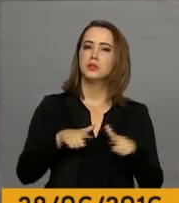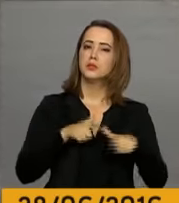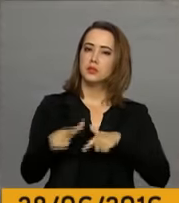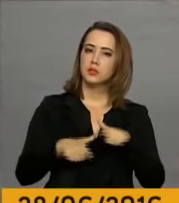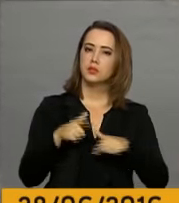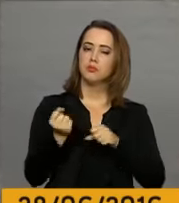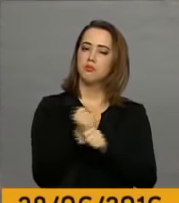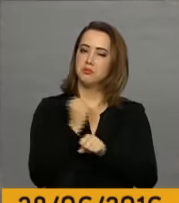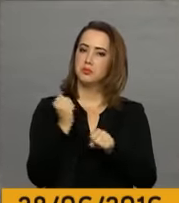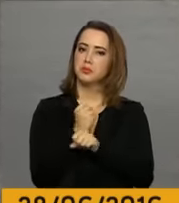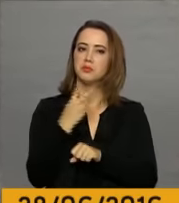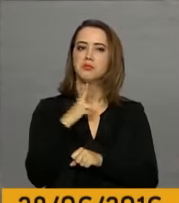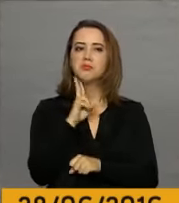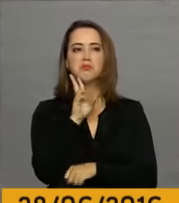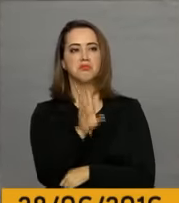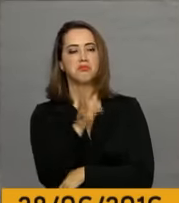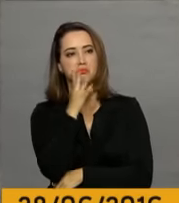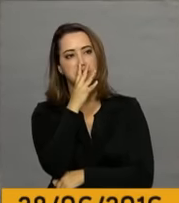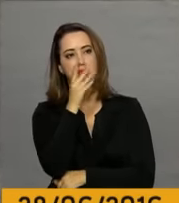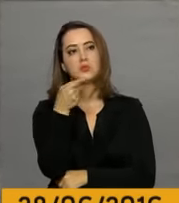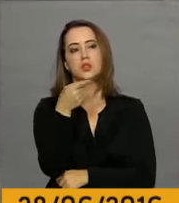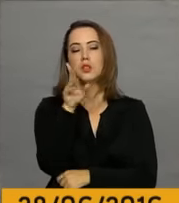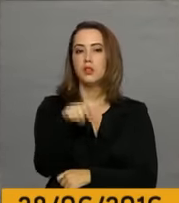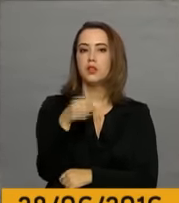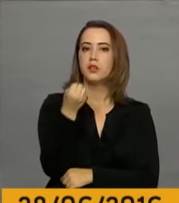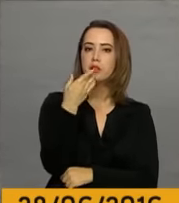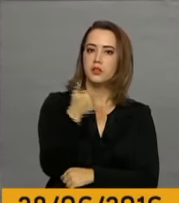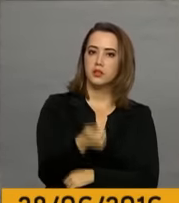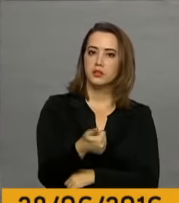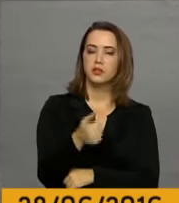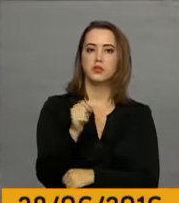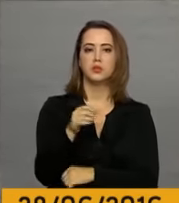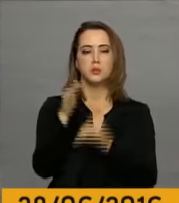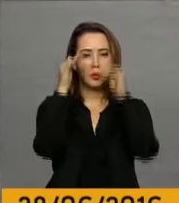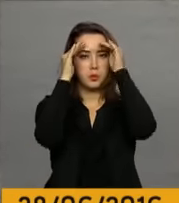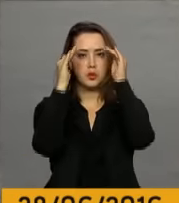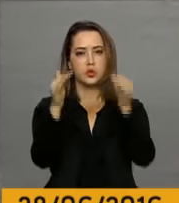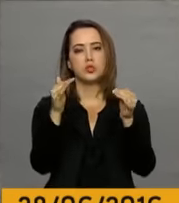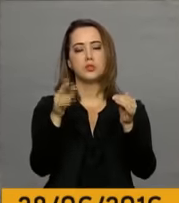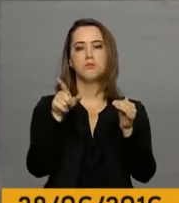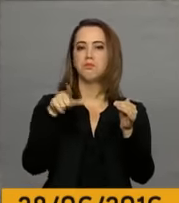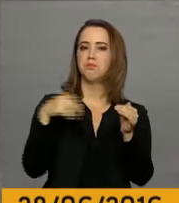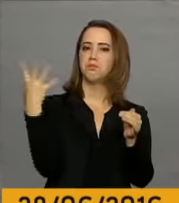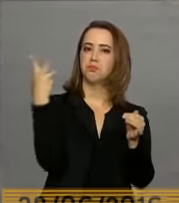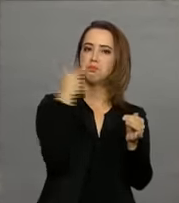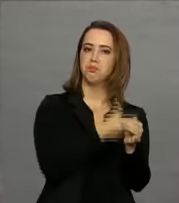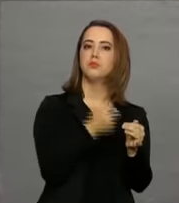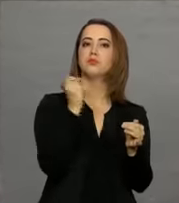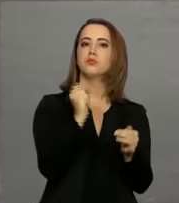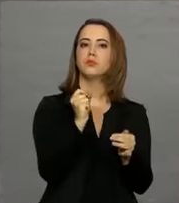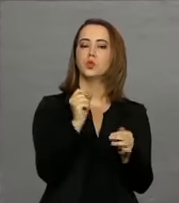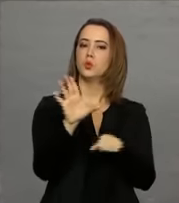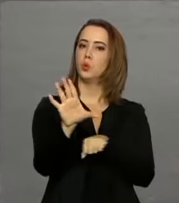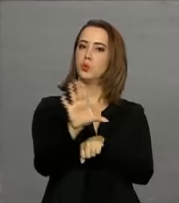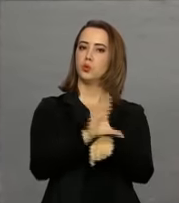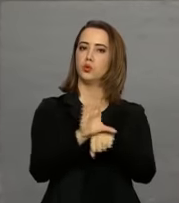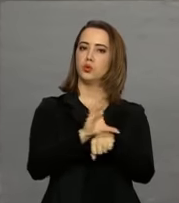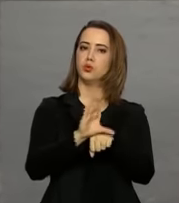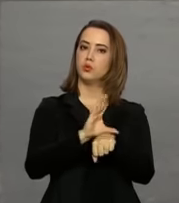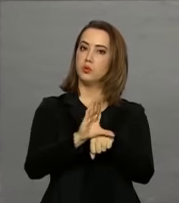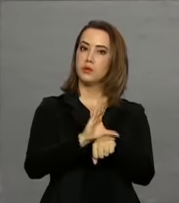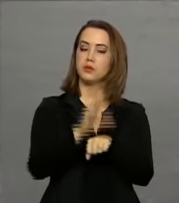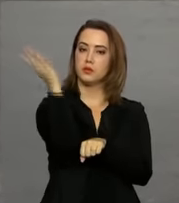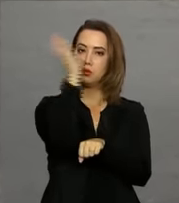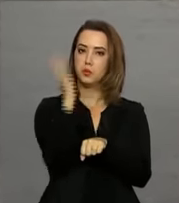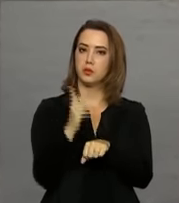empreendimento eu vejo interessante que coincidência e que que obediência extraordinária ao texto da Constituição